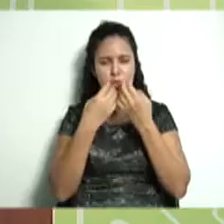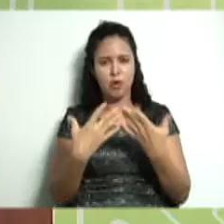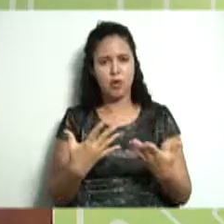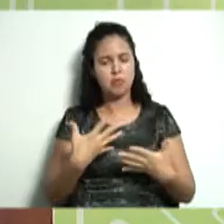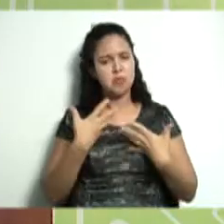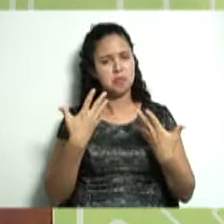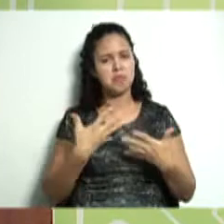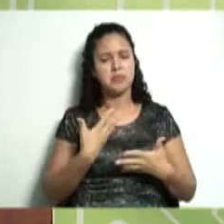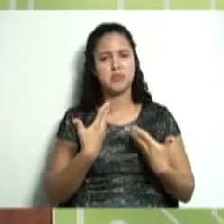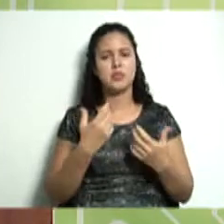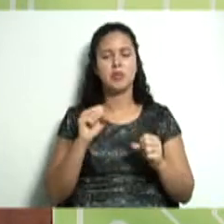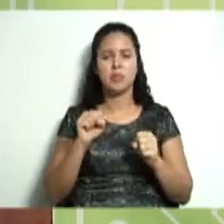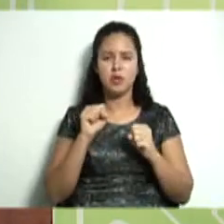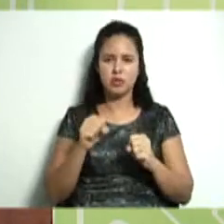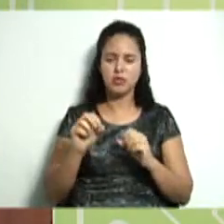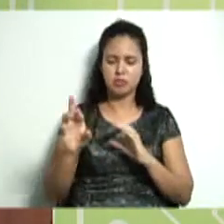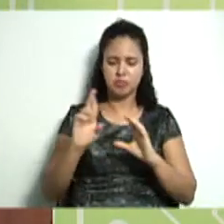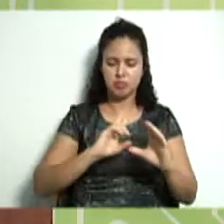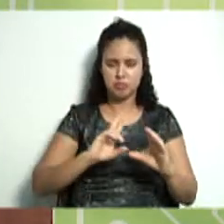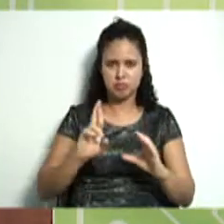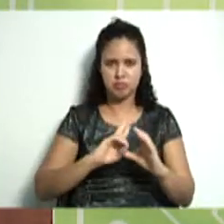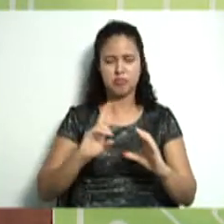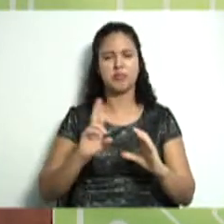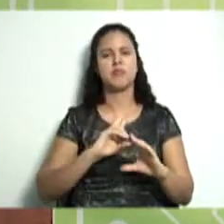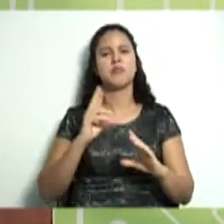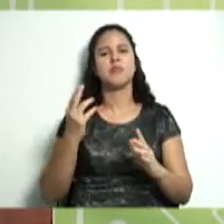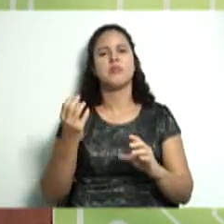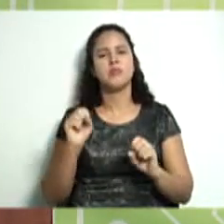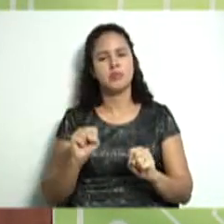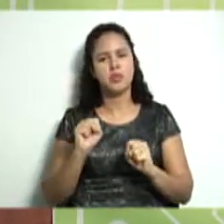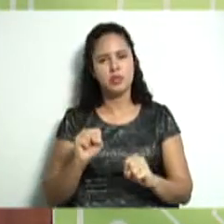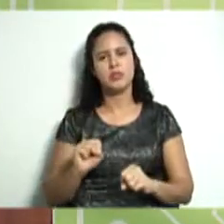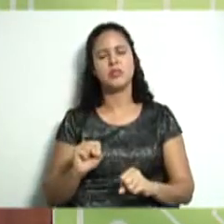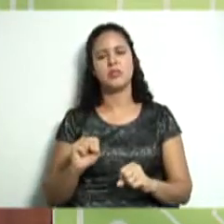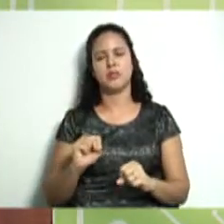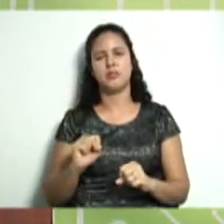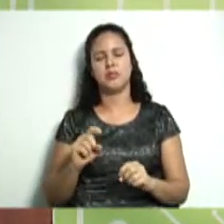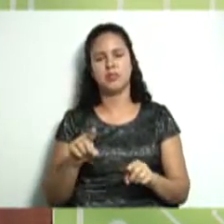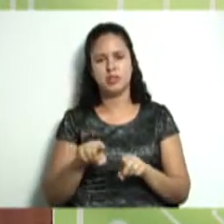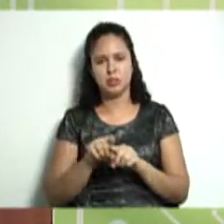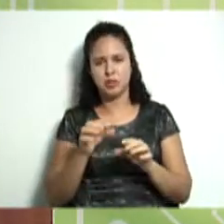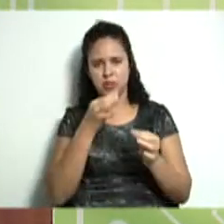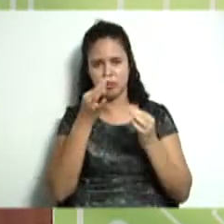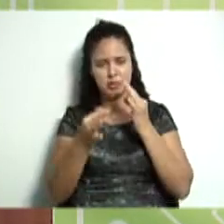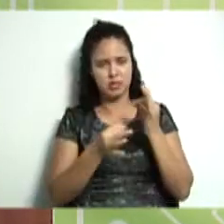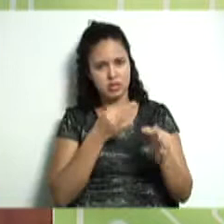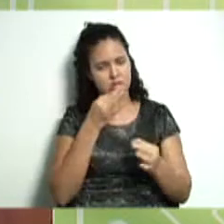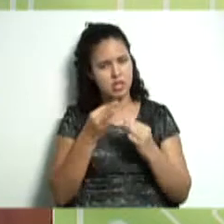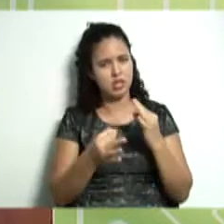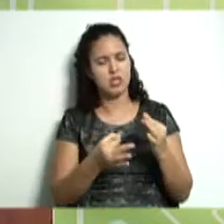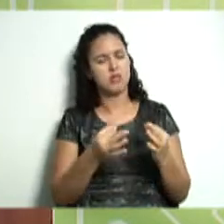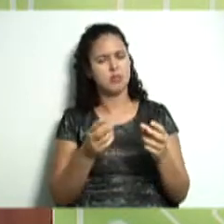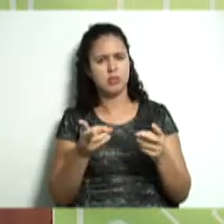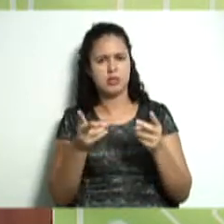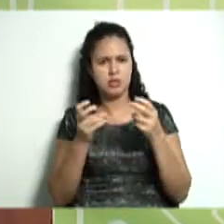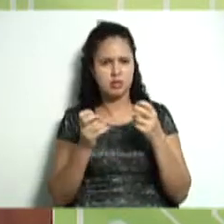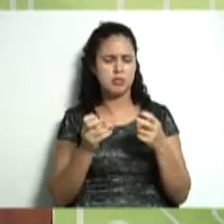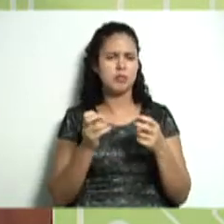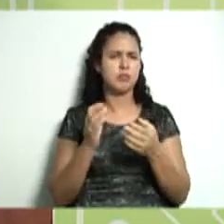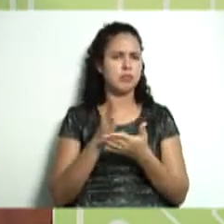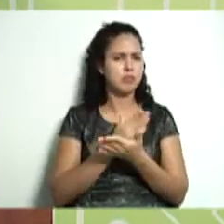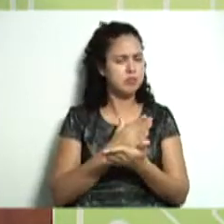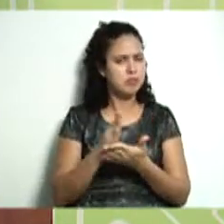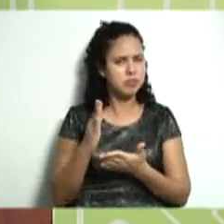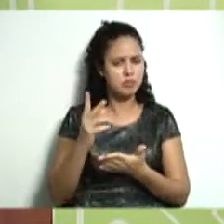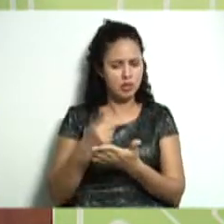isso mesmo. Participe, mande as respostas, mande comentários também. Se você percebeu alguma situação